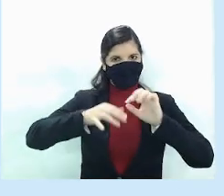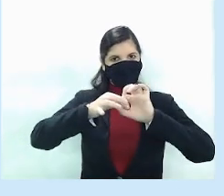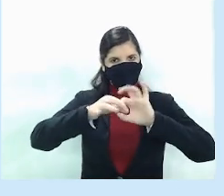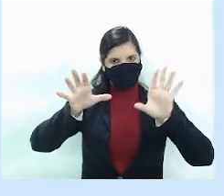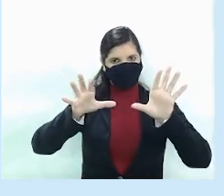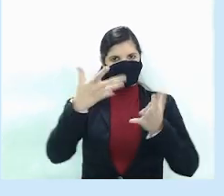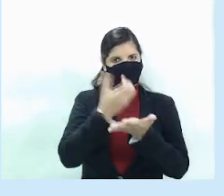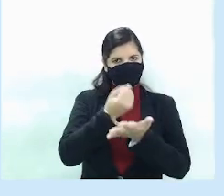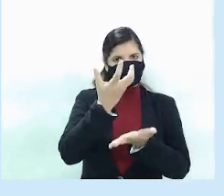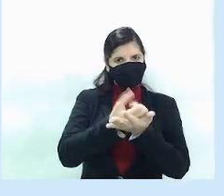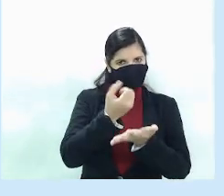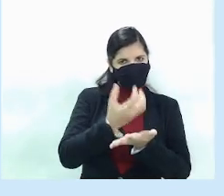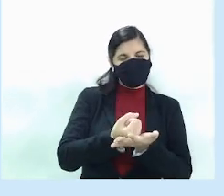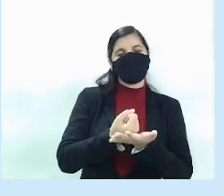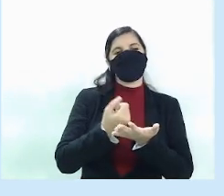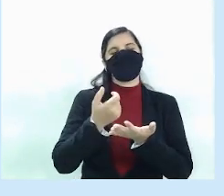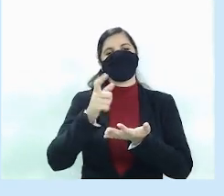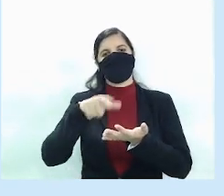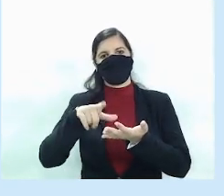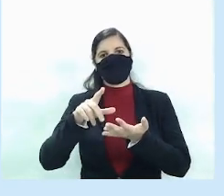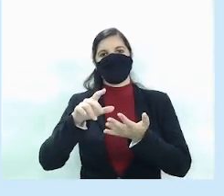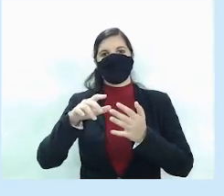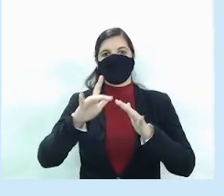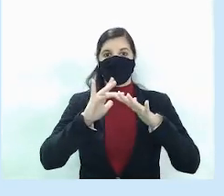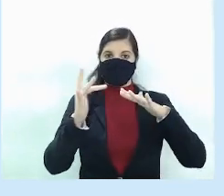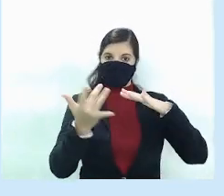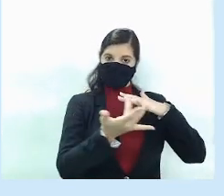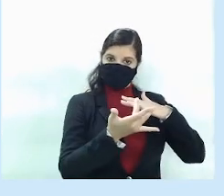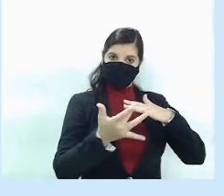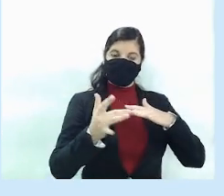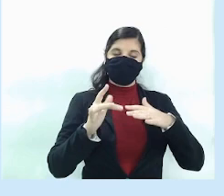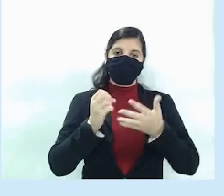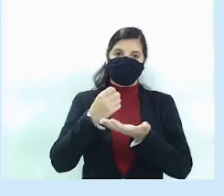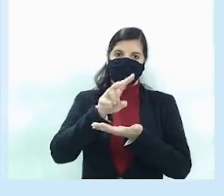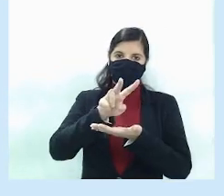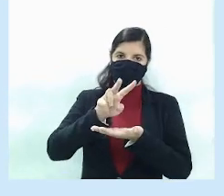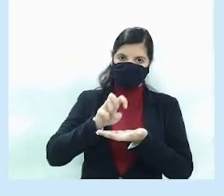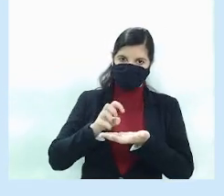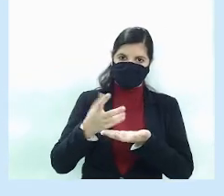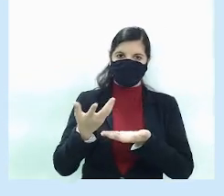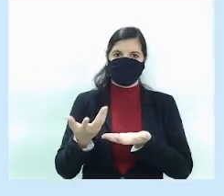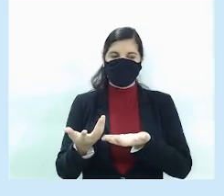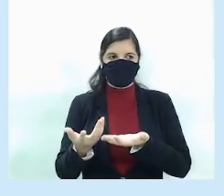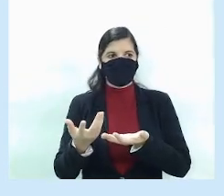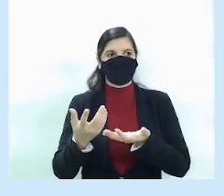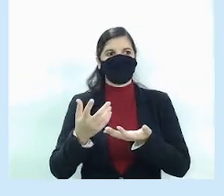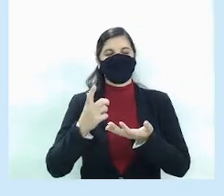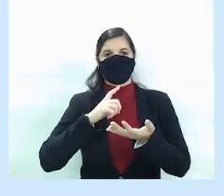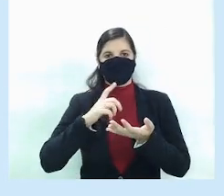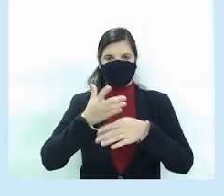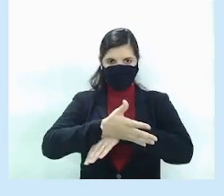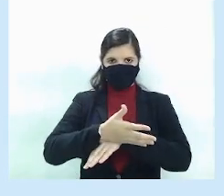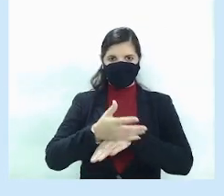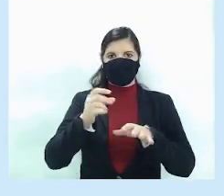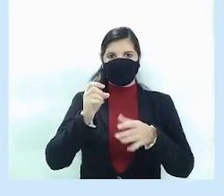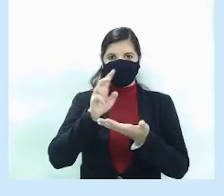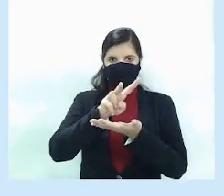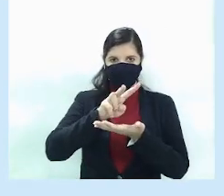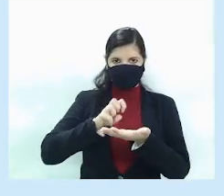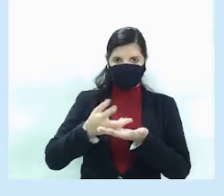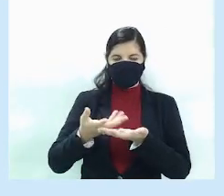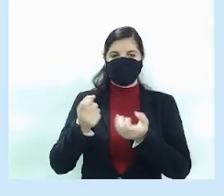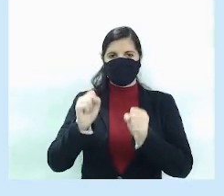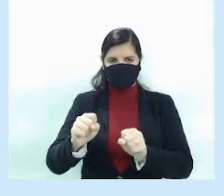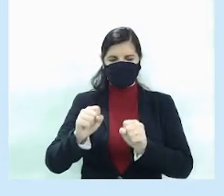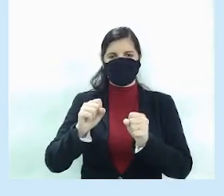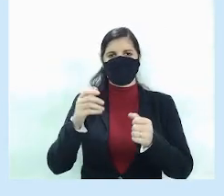podem acessar esse material no canal, no perfil do EducaPE, tá certo? Vocês entram lá no portal do EducaPE e vocês